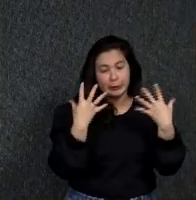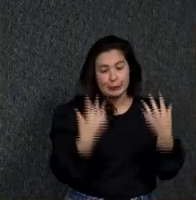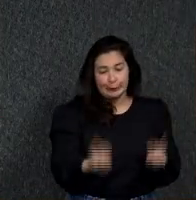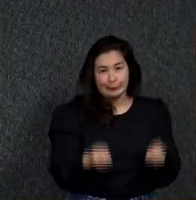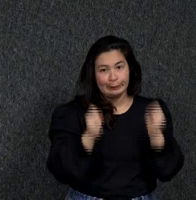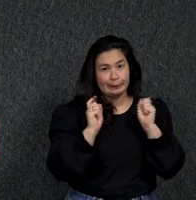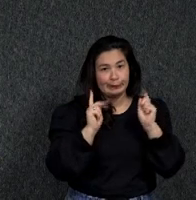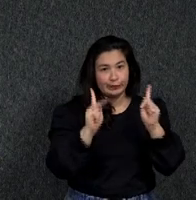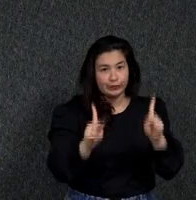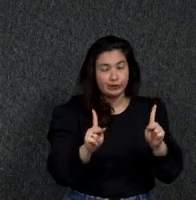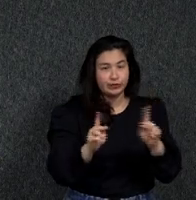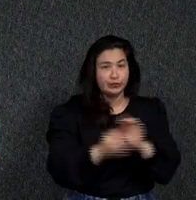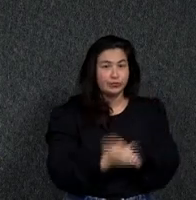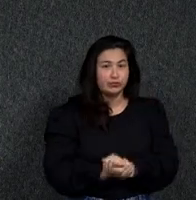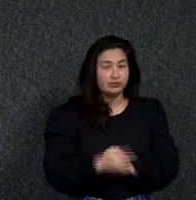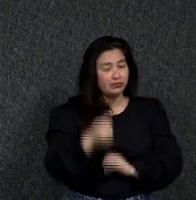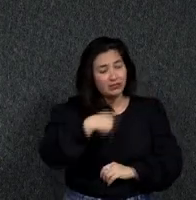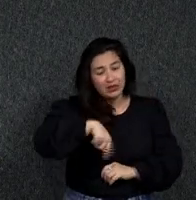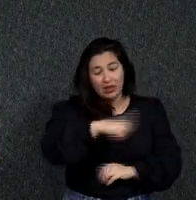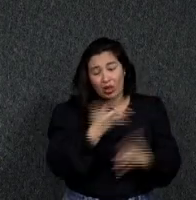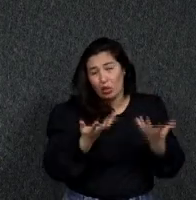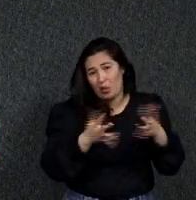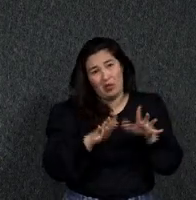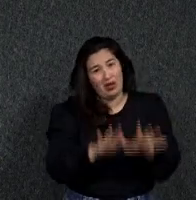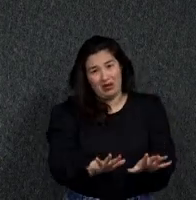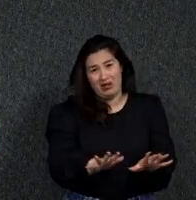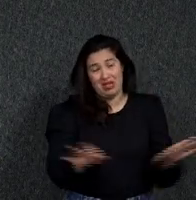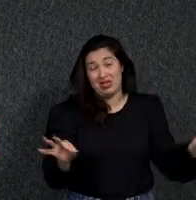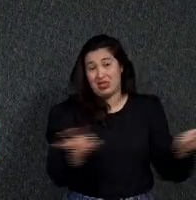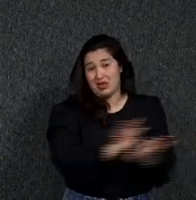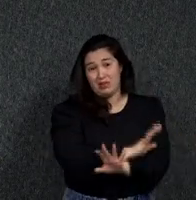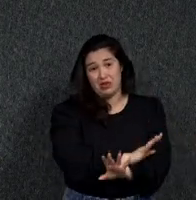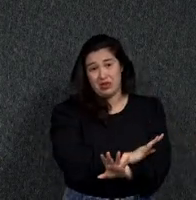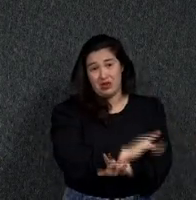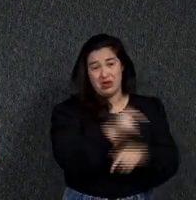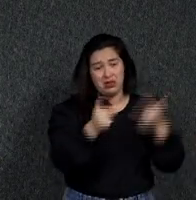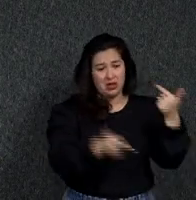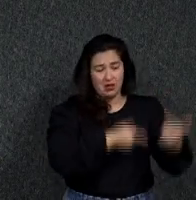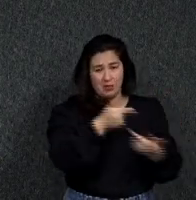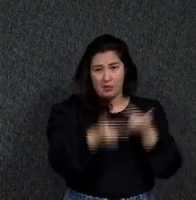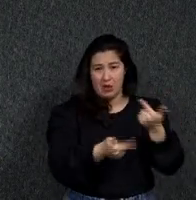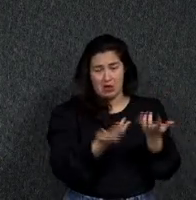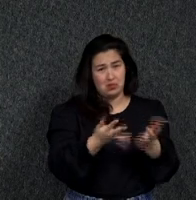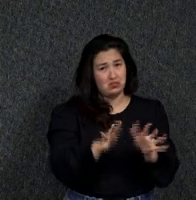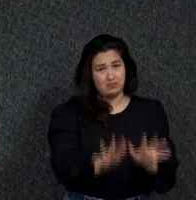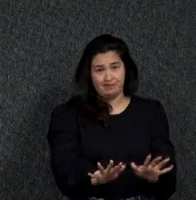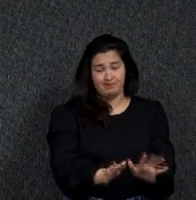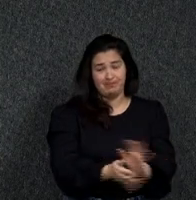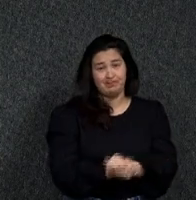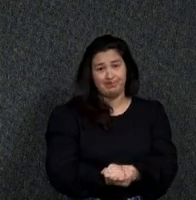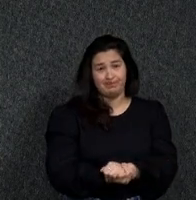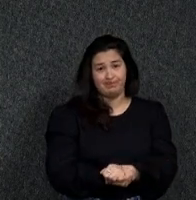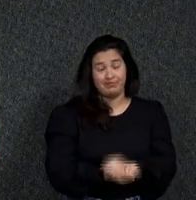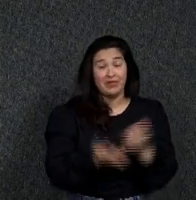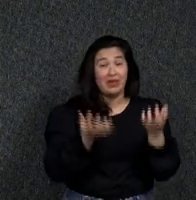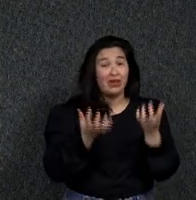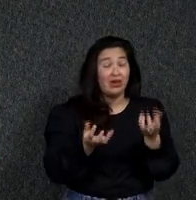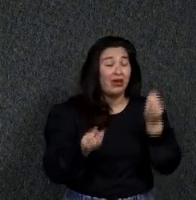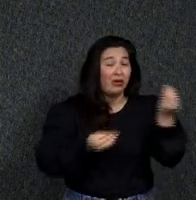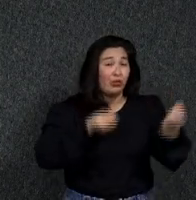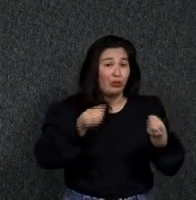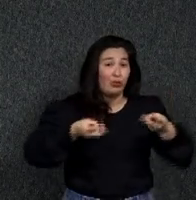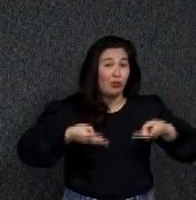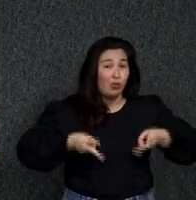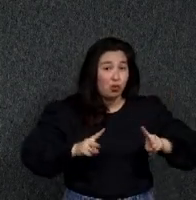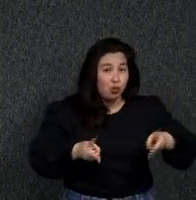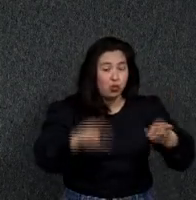apoio, da união de forças e esforços do poder estadual, dos